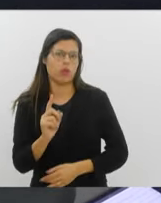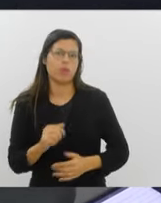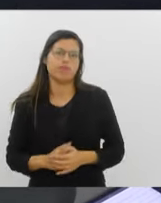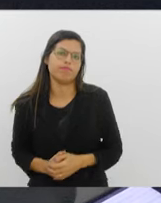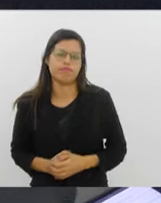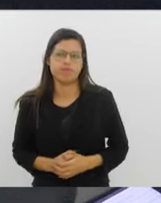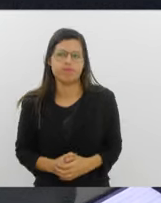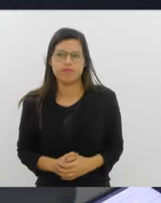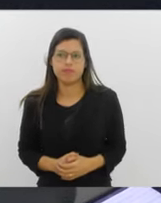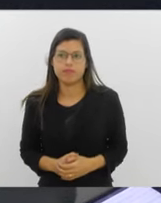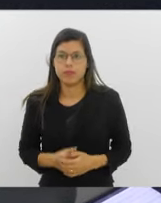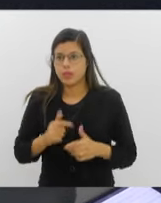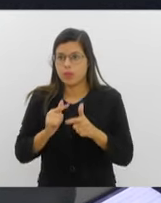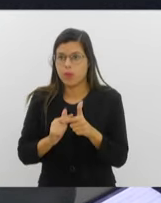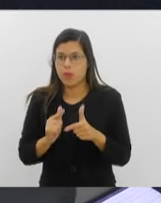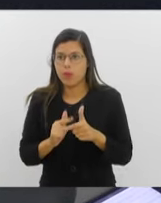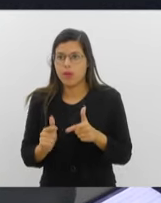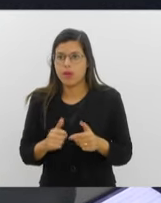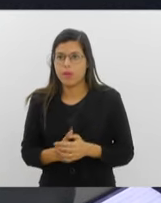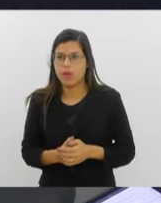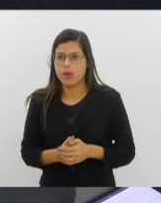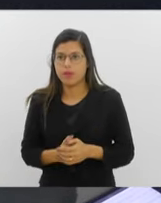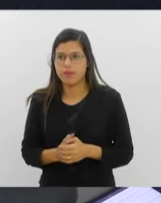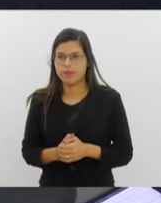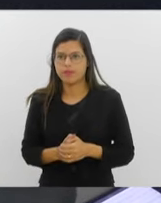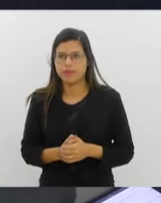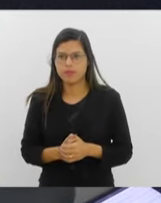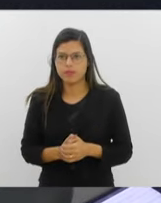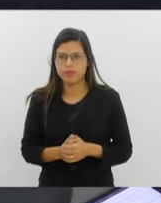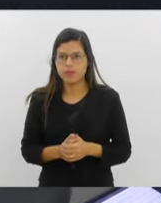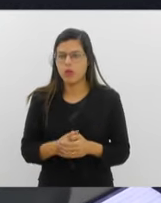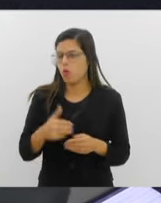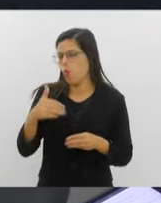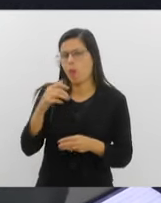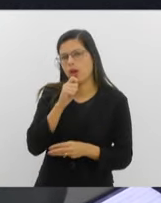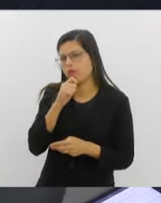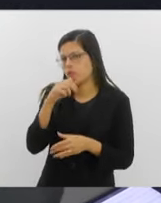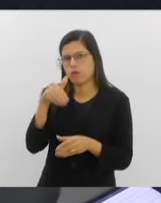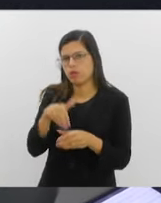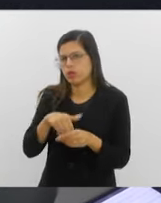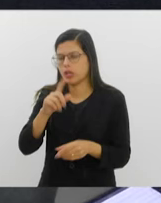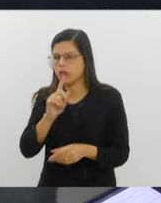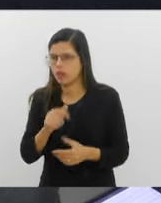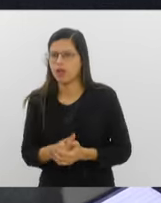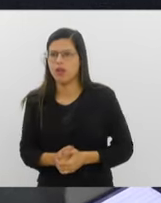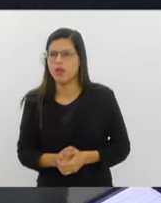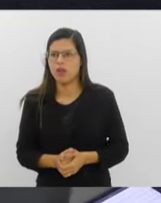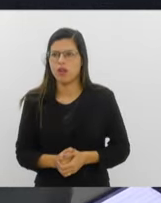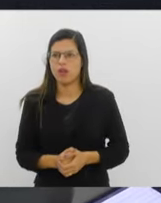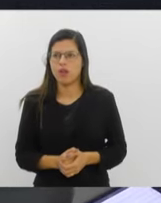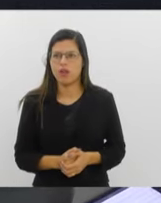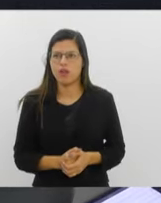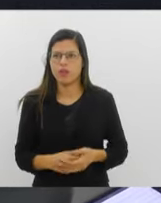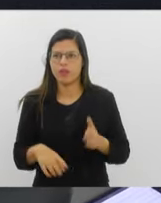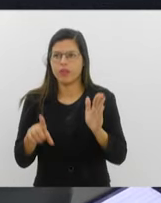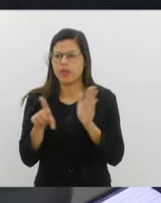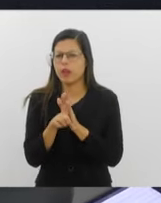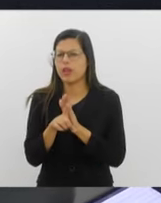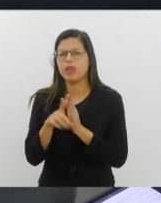questão. Eu só não acabei meu voto, né? Não, sem dúvida. Fizemos uma parte... Qual é a legislação, deputado Cozzolino? Que lei é essa, deputado Cozzolino?